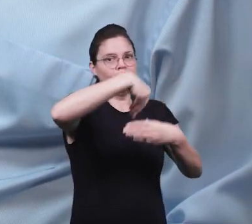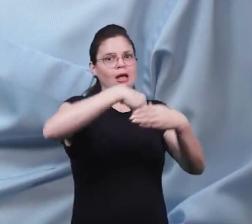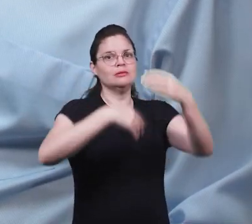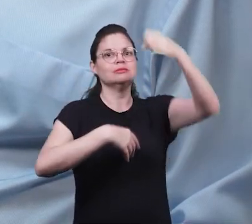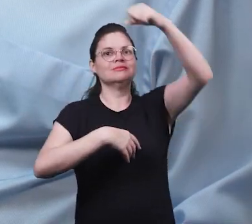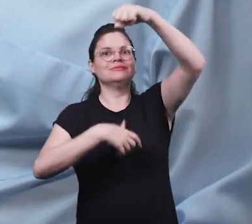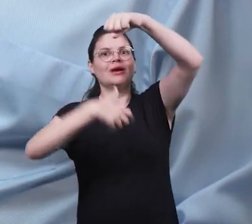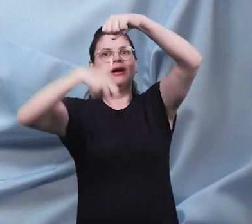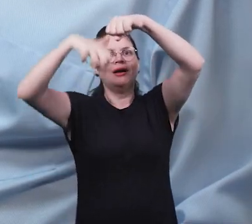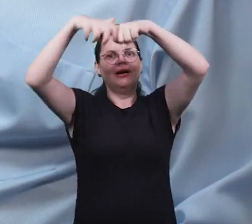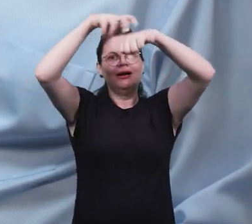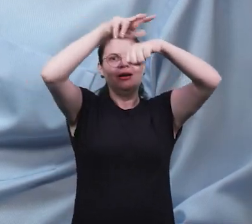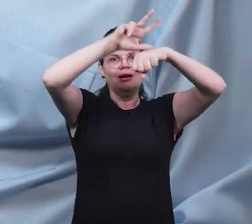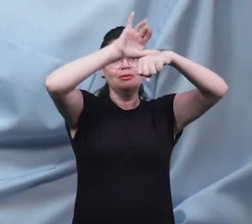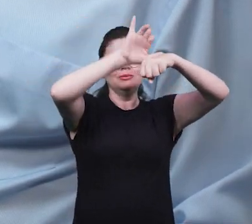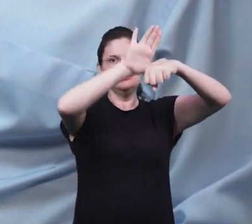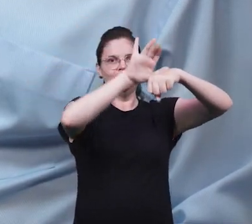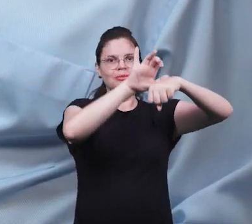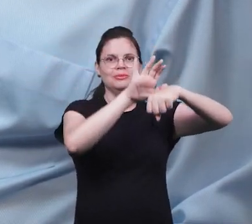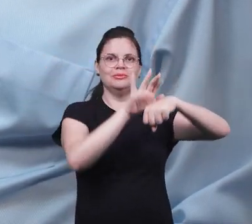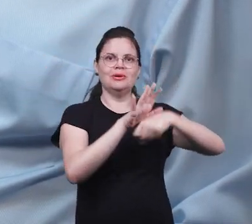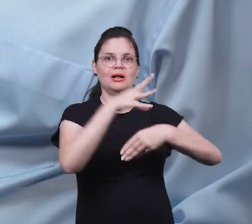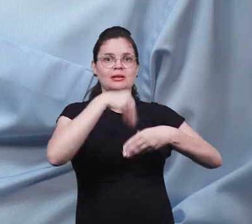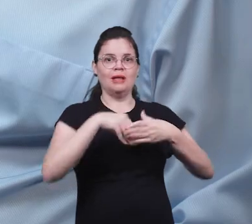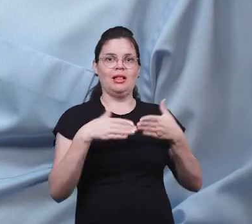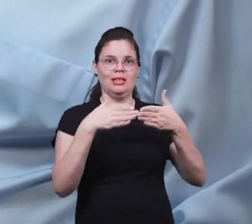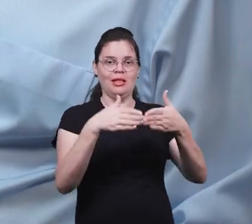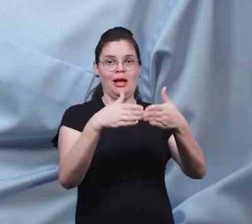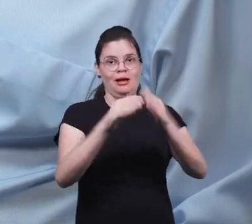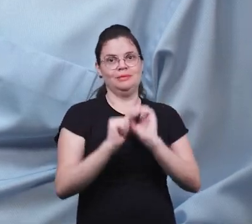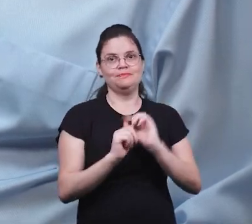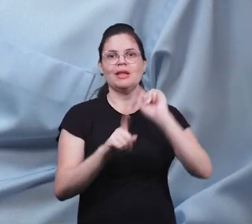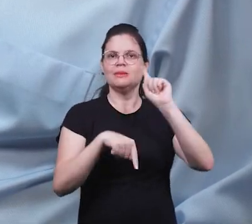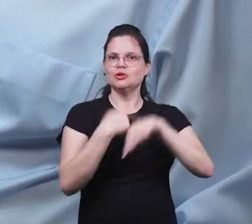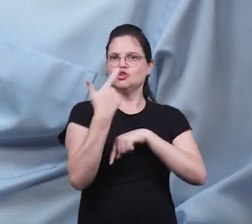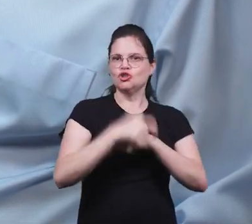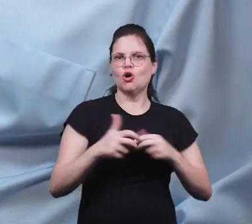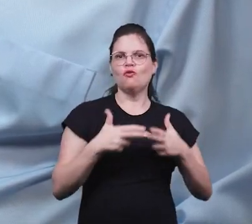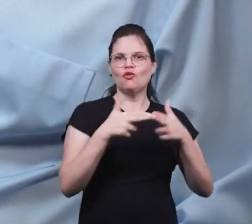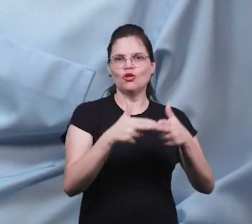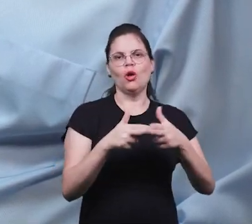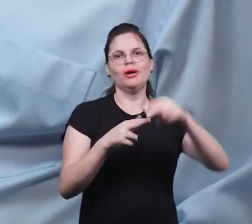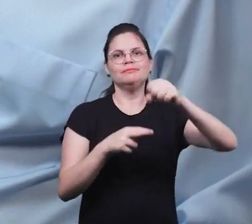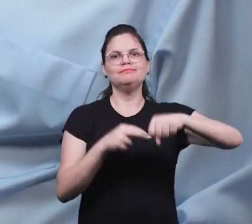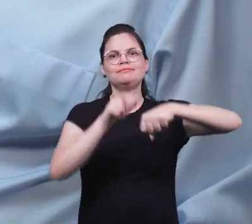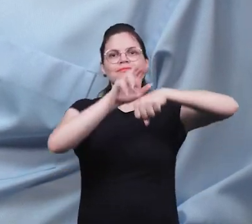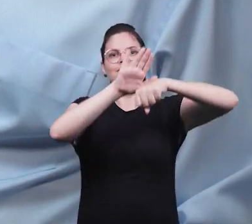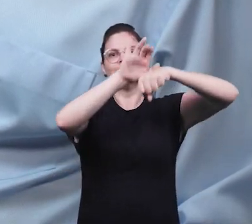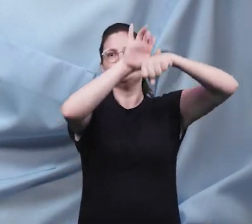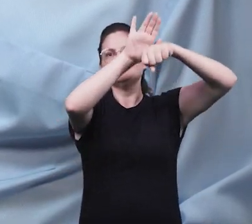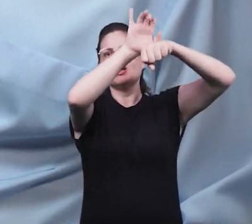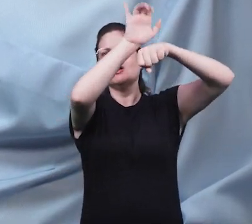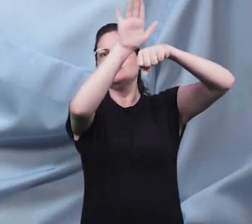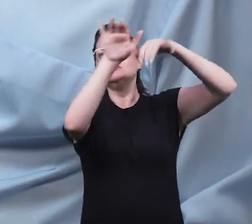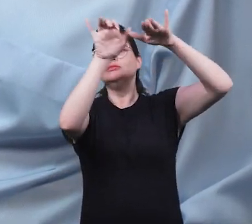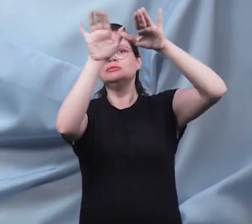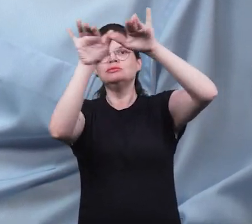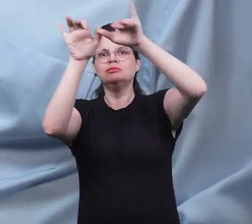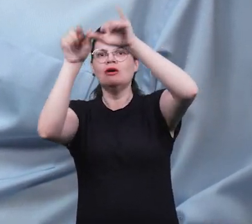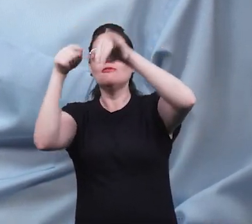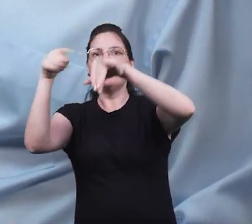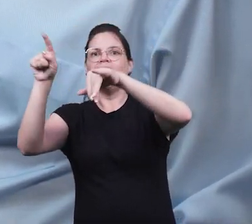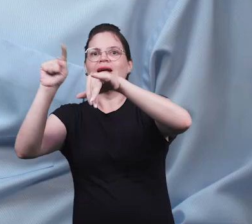não põe. E ela volta para a arca. Depois ela acha já um ramozinho de oliveira, mas não era lugar para ela ainda, mas ela traz um ramo de oliveira,